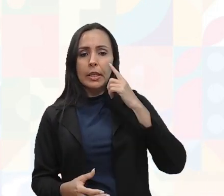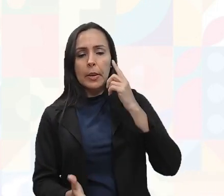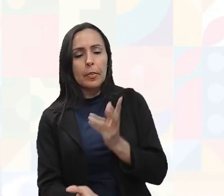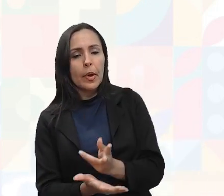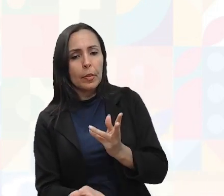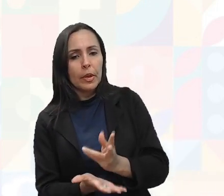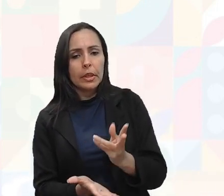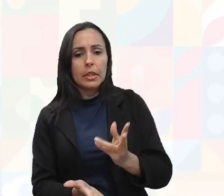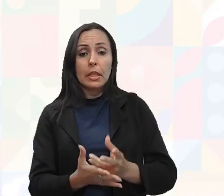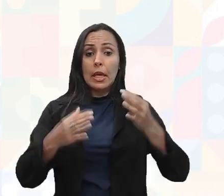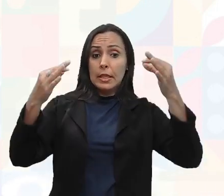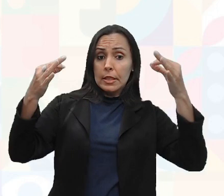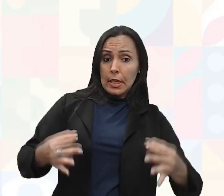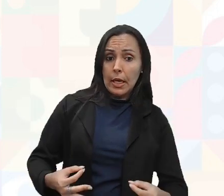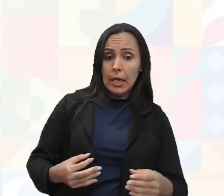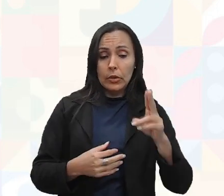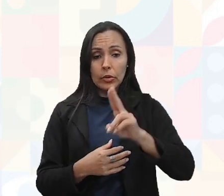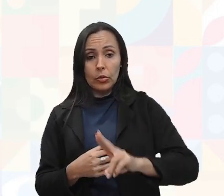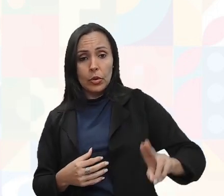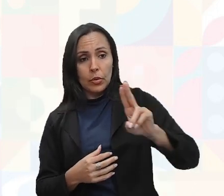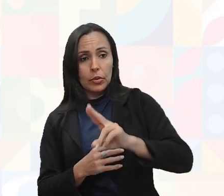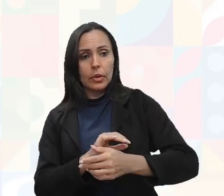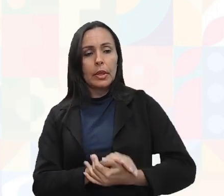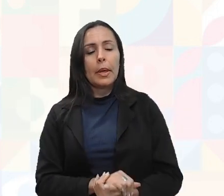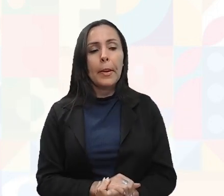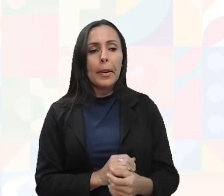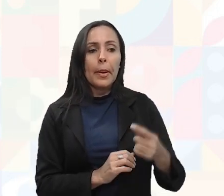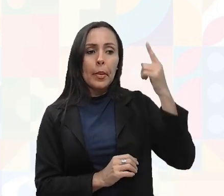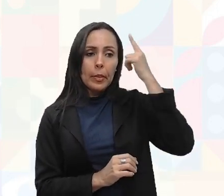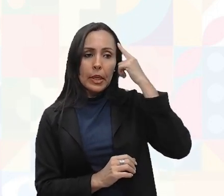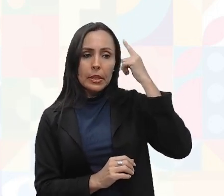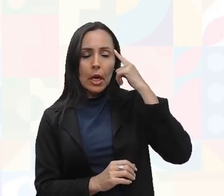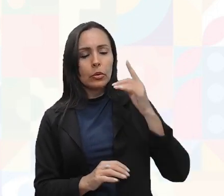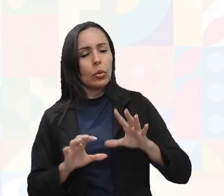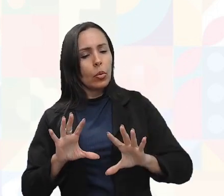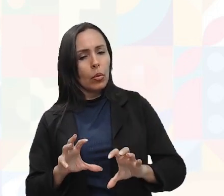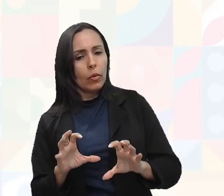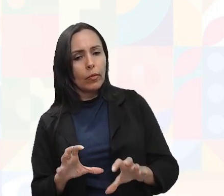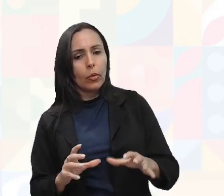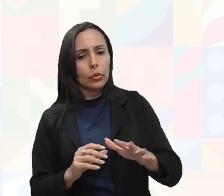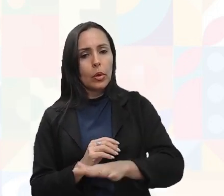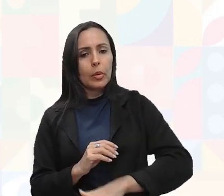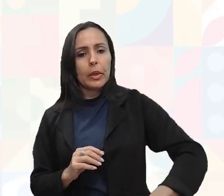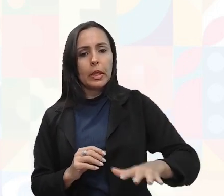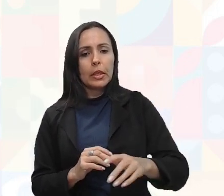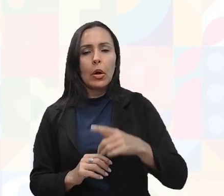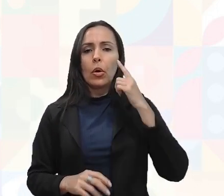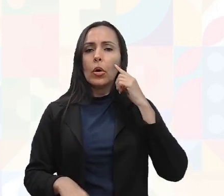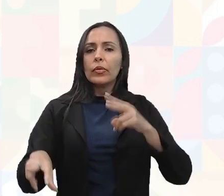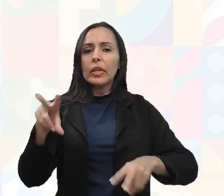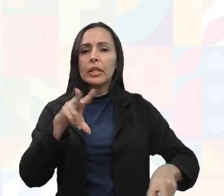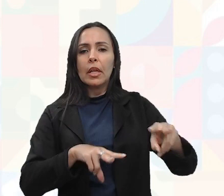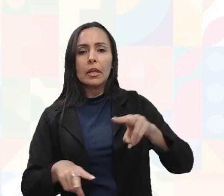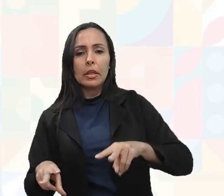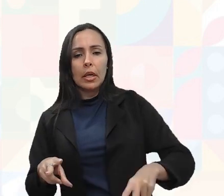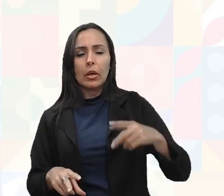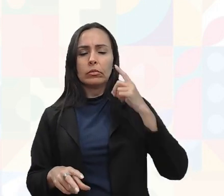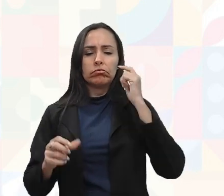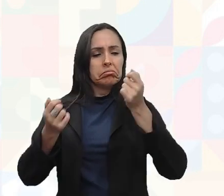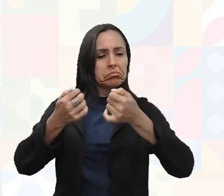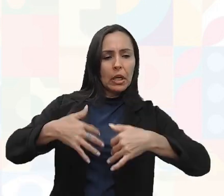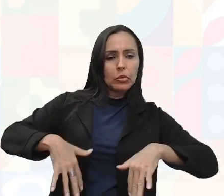são adequadas aos usos, né, pensar no conforto ambiental, ventilação, iluminação natural